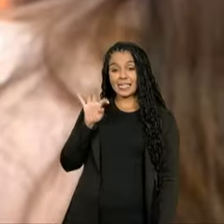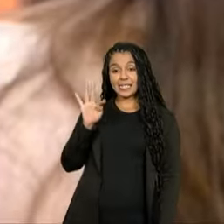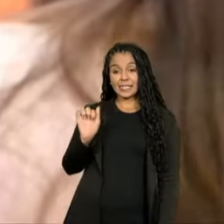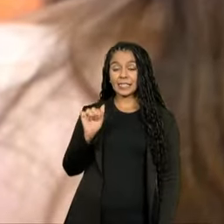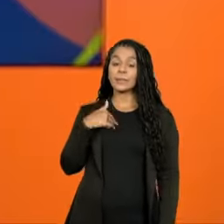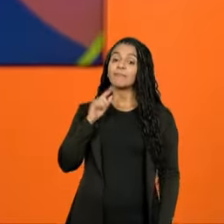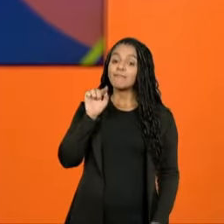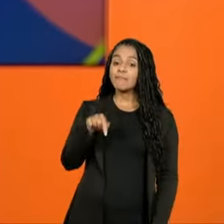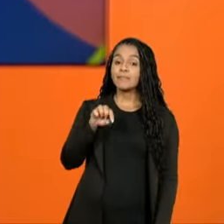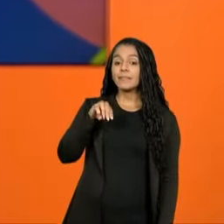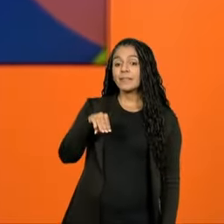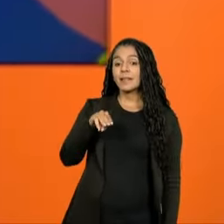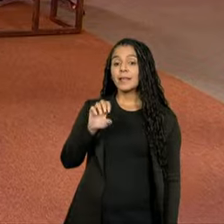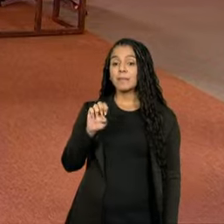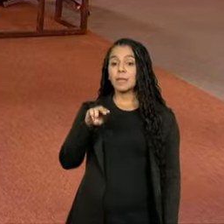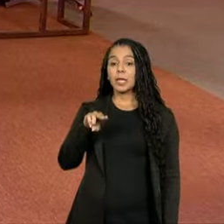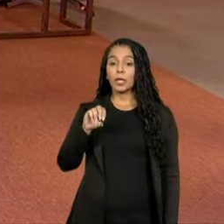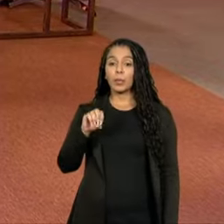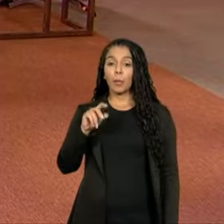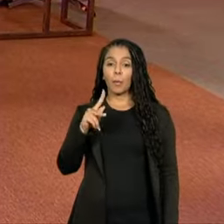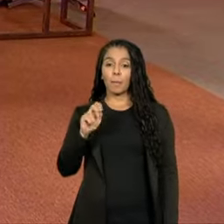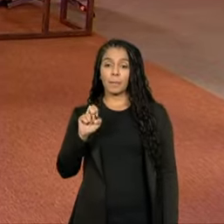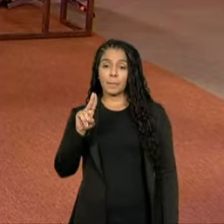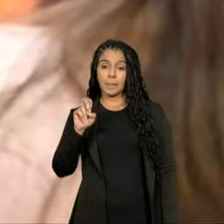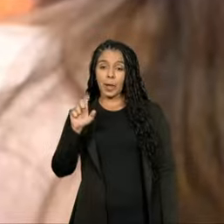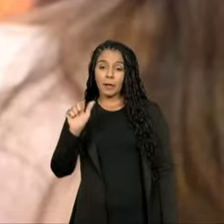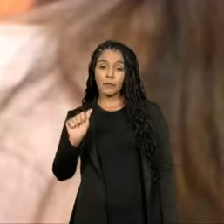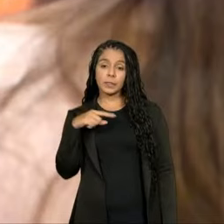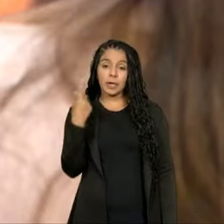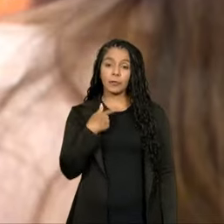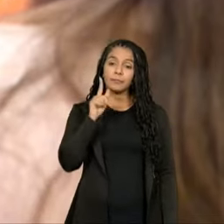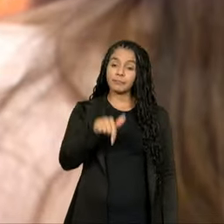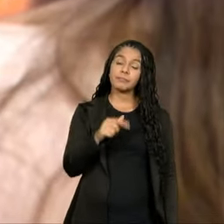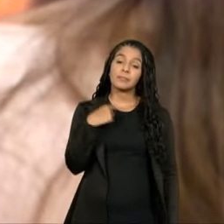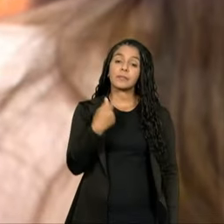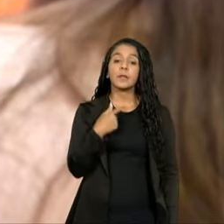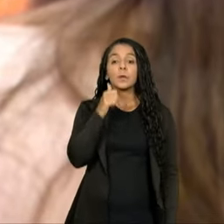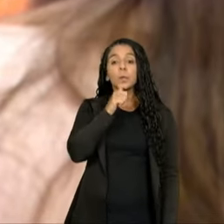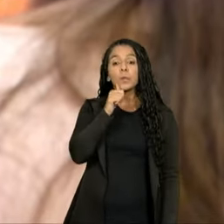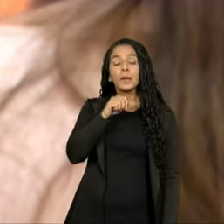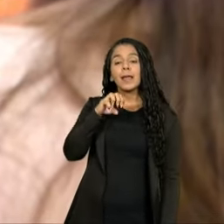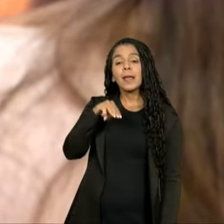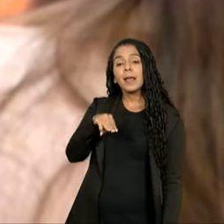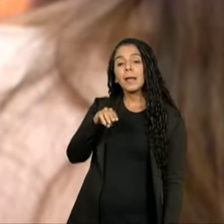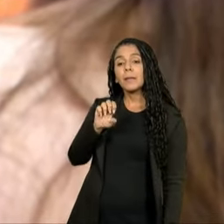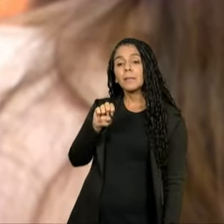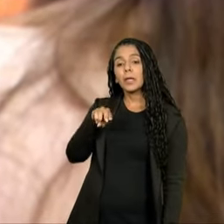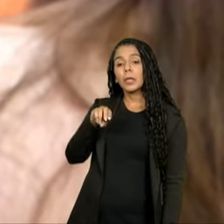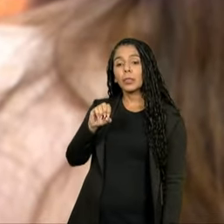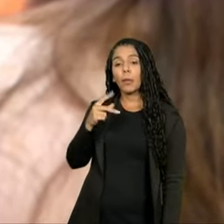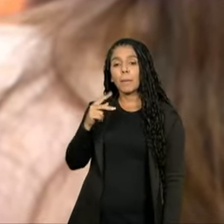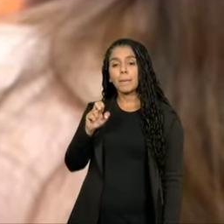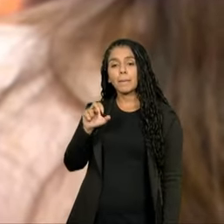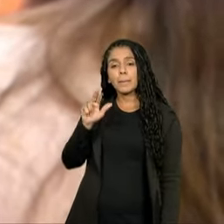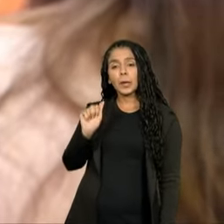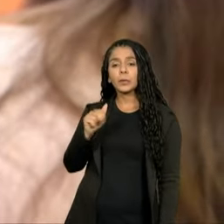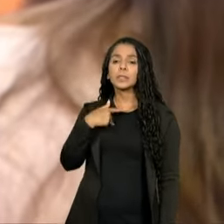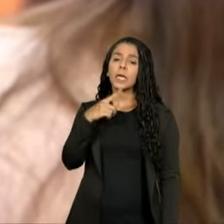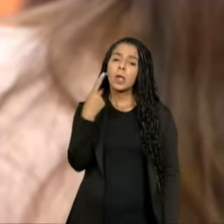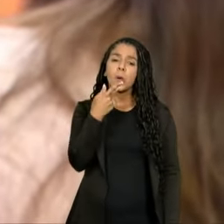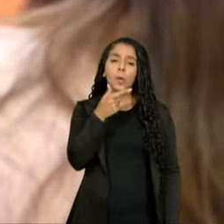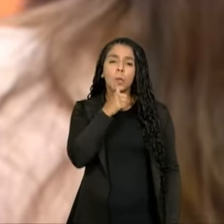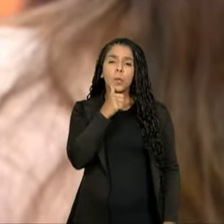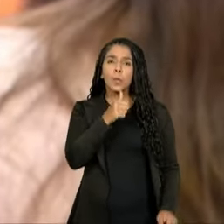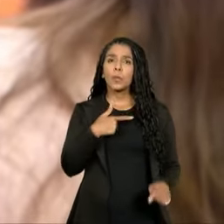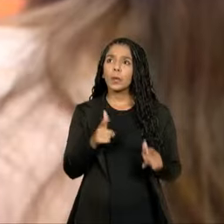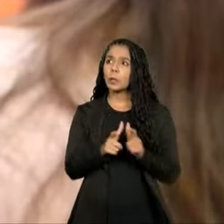Agora, na menopausa, duas perguntas, assim. Primeiro, assim, as demandas da mulher depois da menopausa parece que vão ficando mais invisíveis diante da sociedade, assim, porque